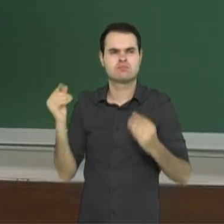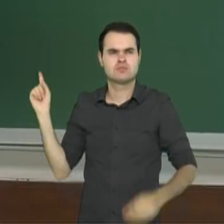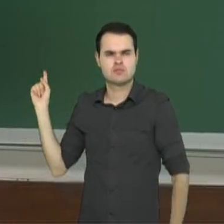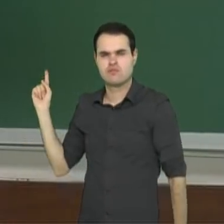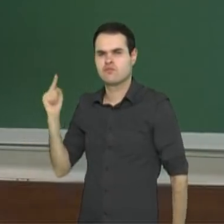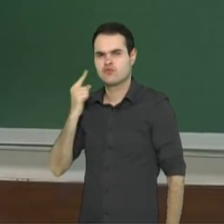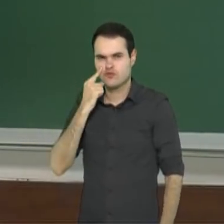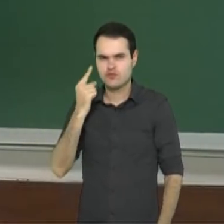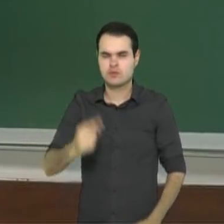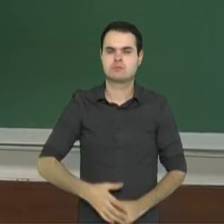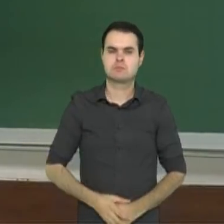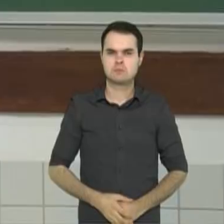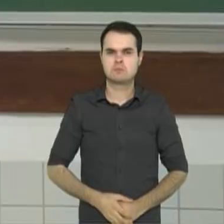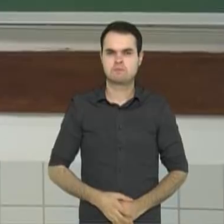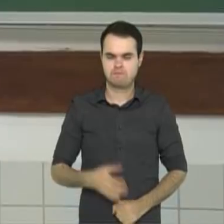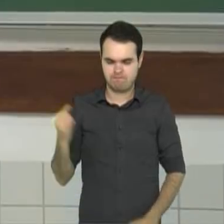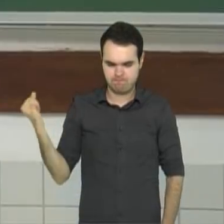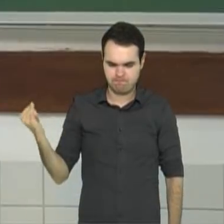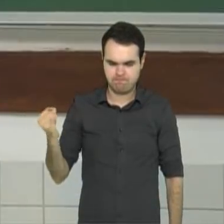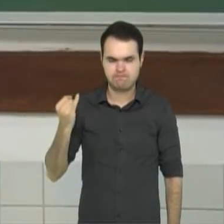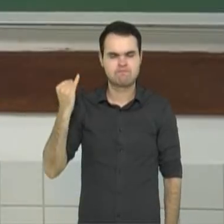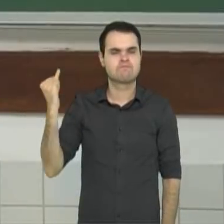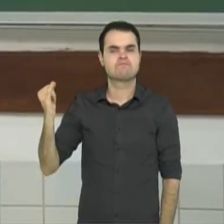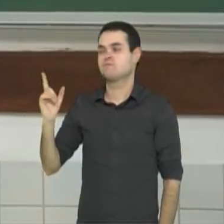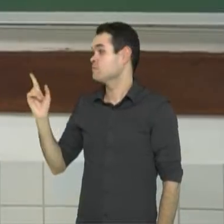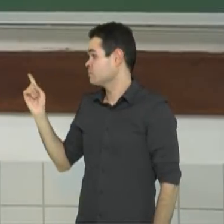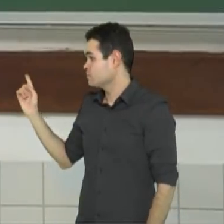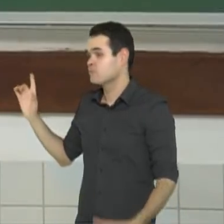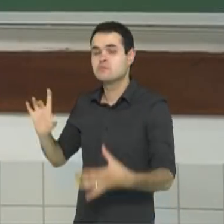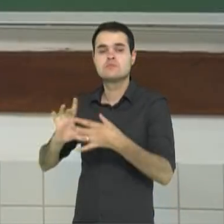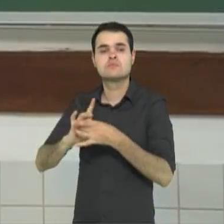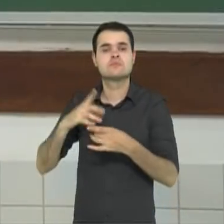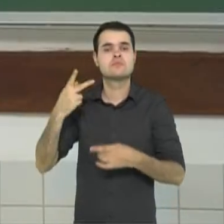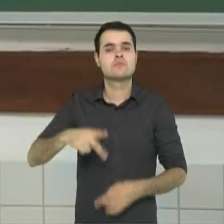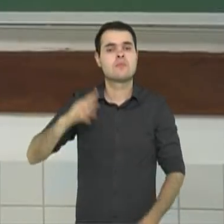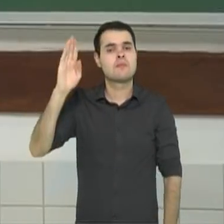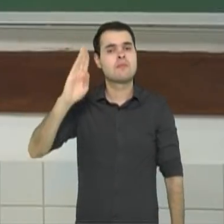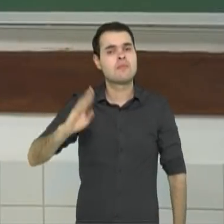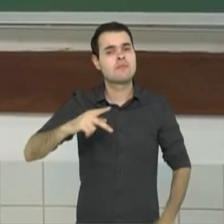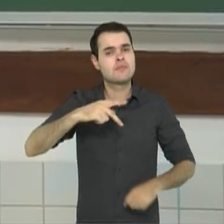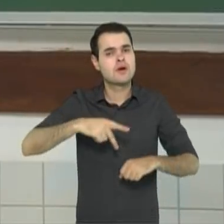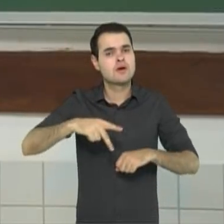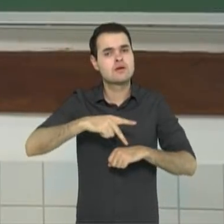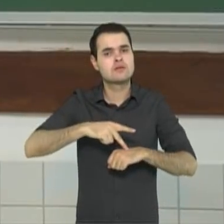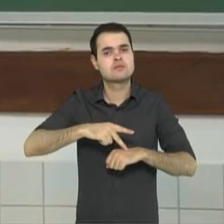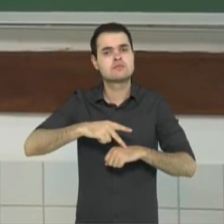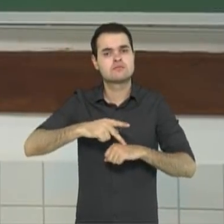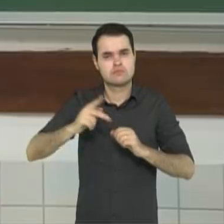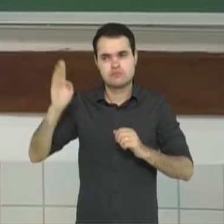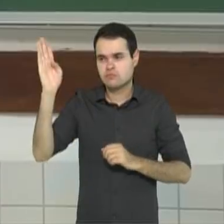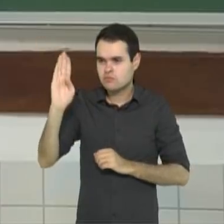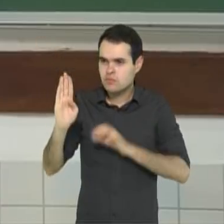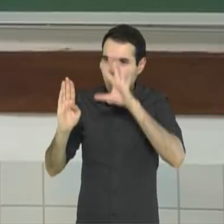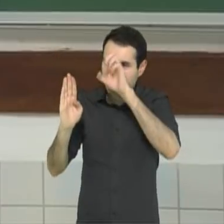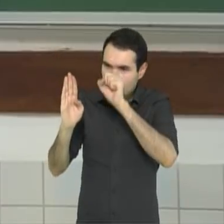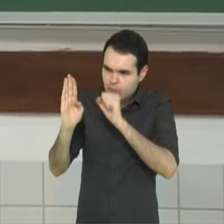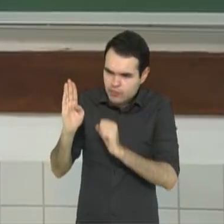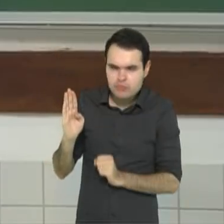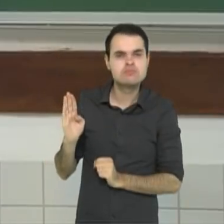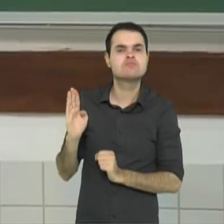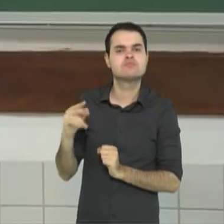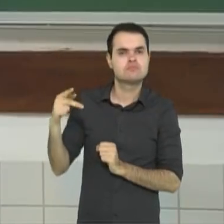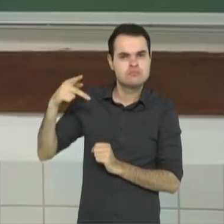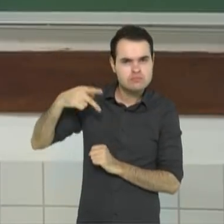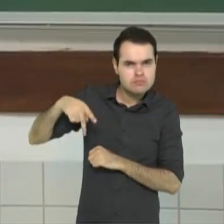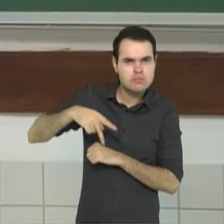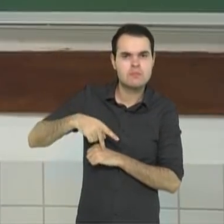terem ideia da importância econômica que isso teve para o nosso país. Colonial, Brasil Império